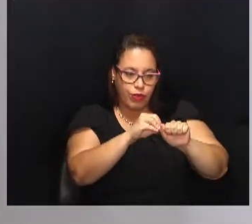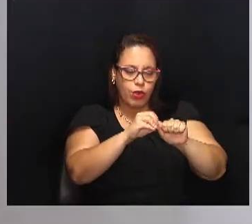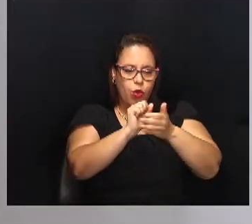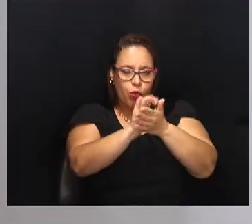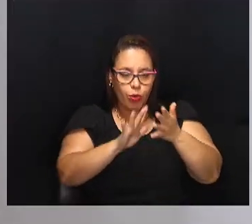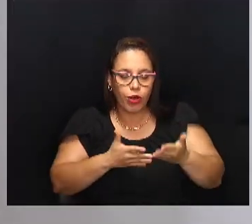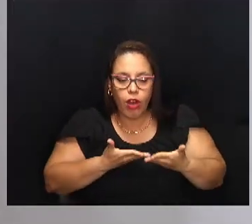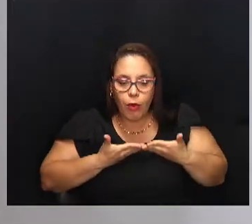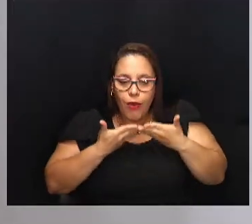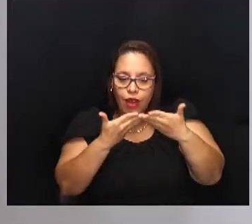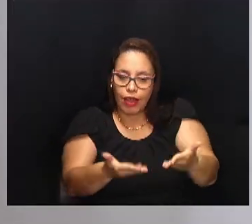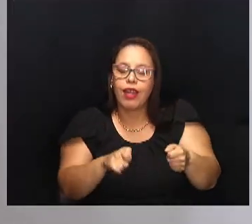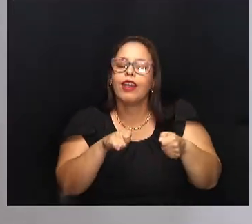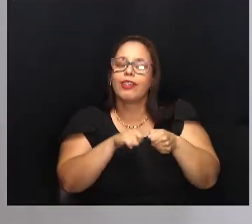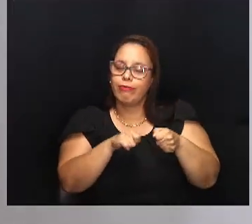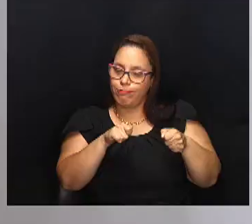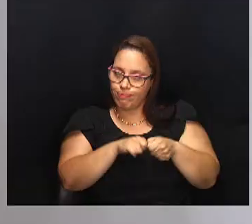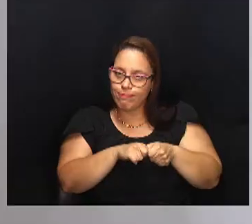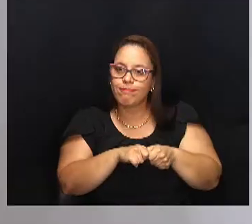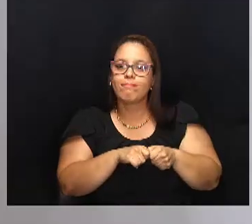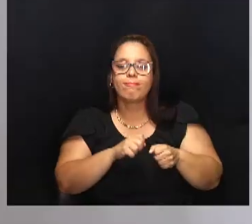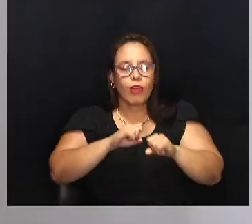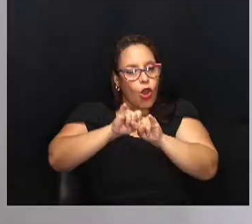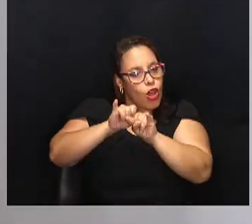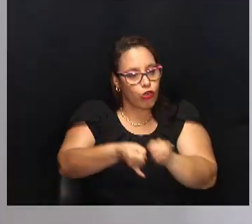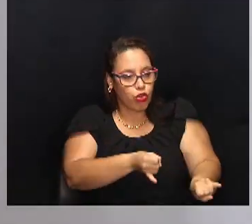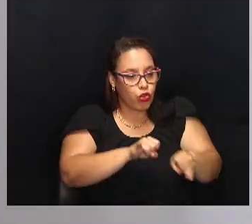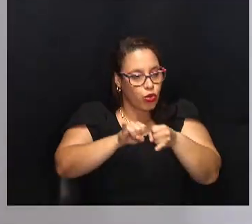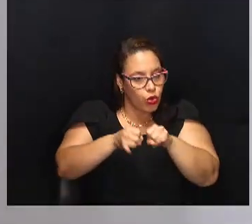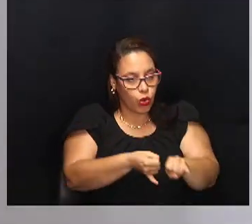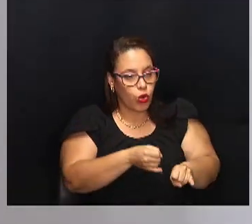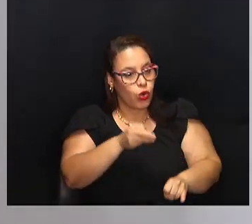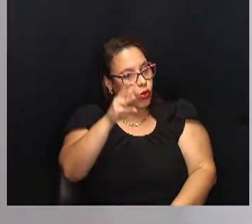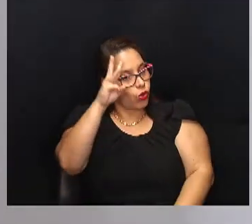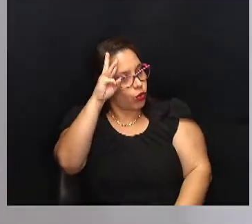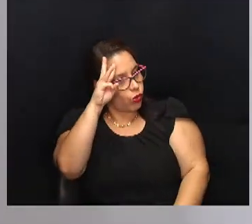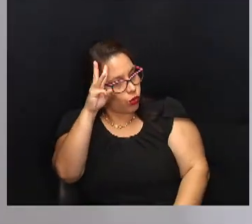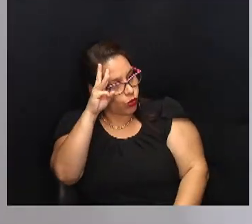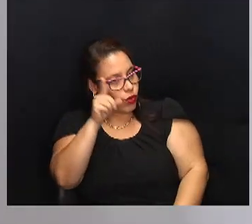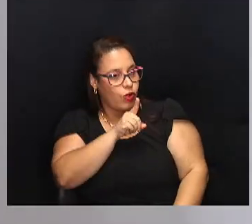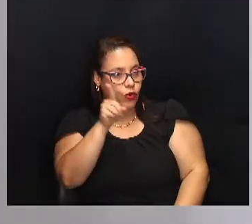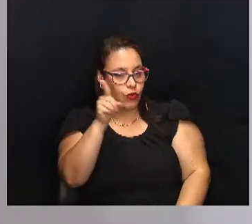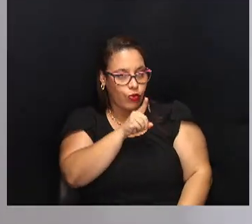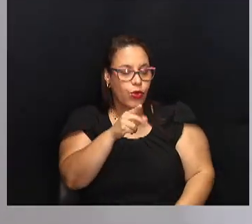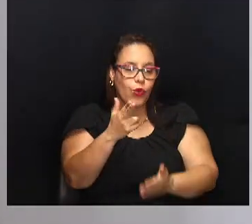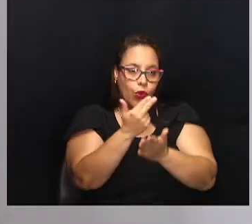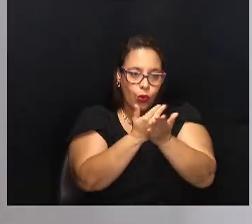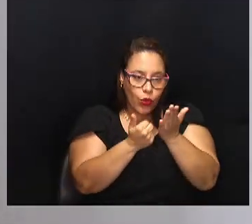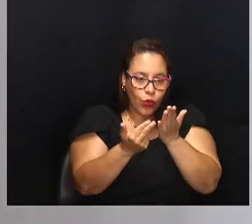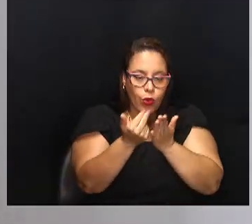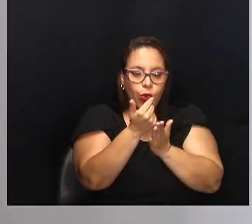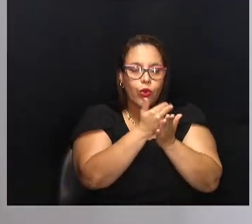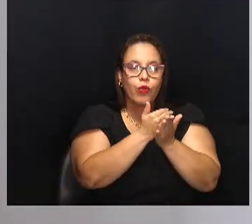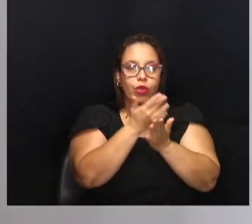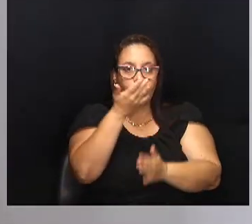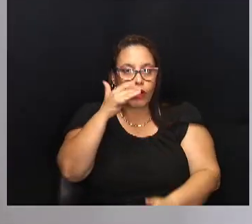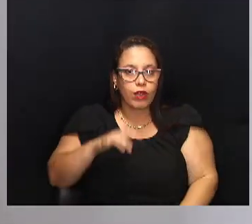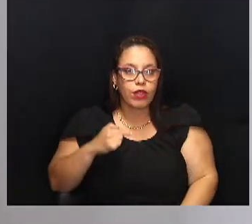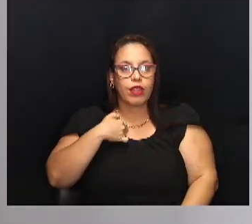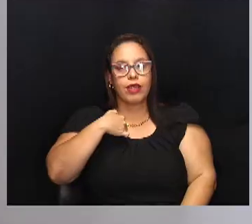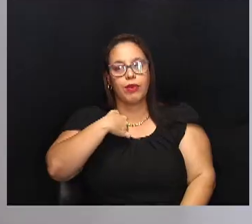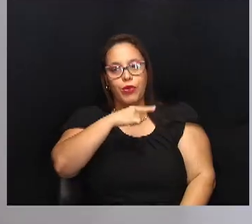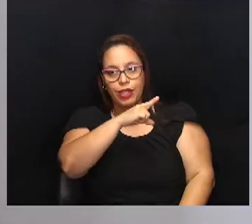para eles, e eles fazem, né? Eles fazem aqui o jiu-jitsu na terça-feira e correm para fazer lá em cima o desenho. E tem criança que ainda sai do desenho e vai para